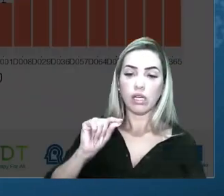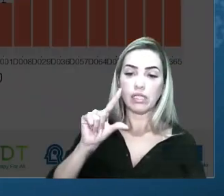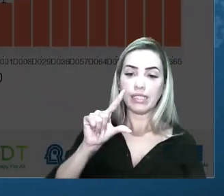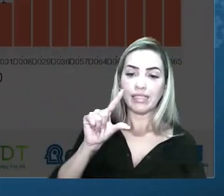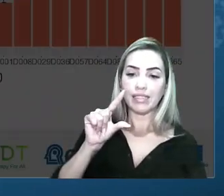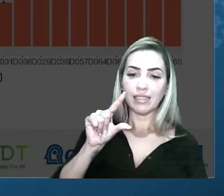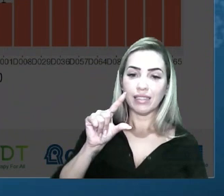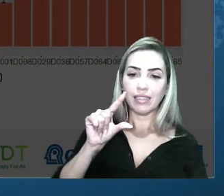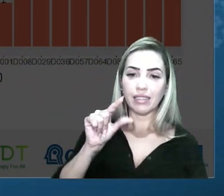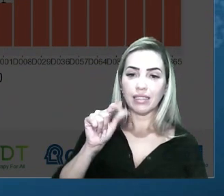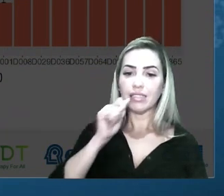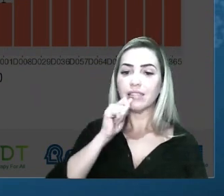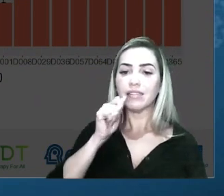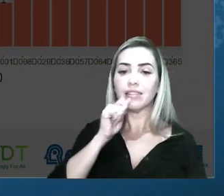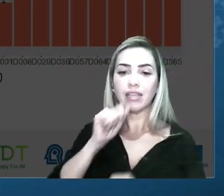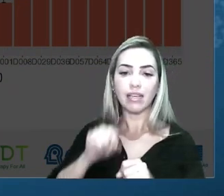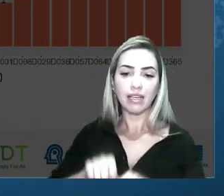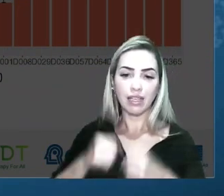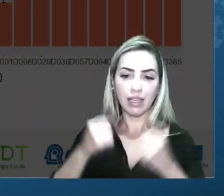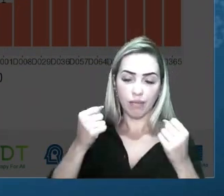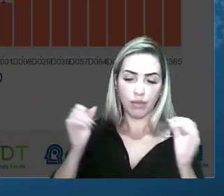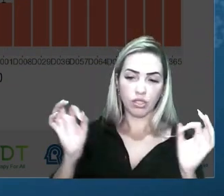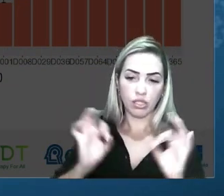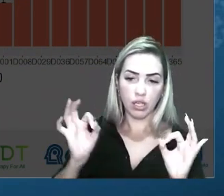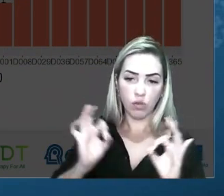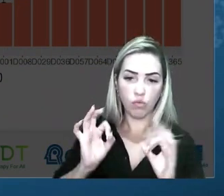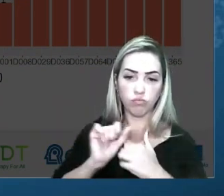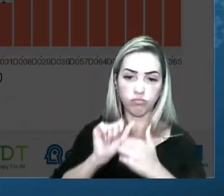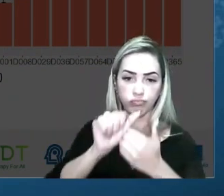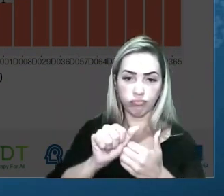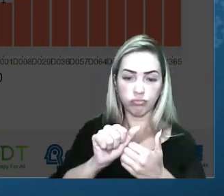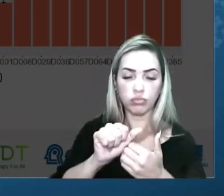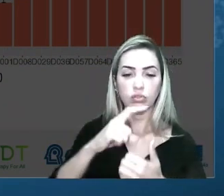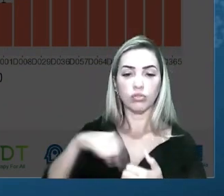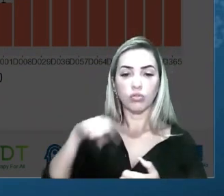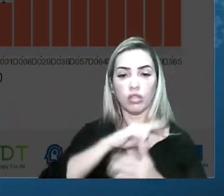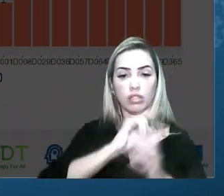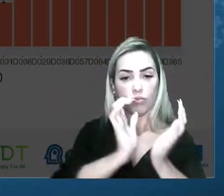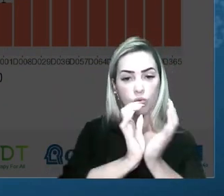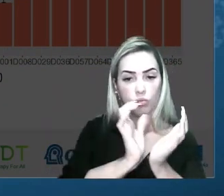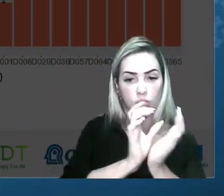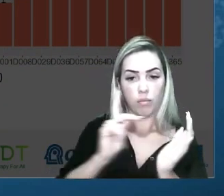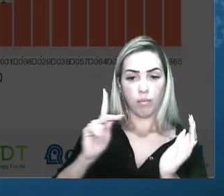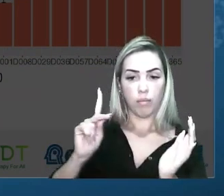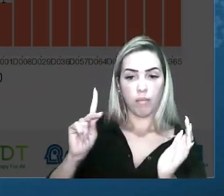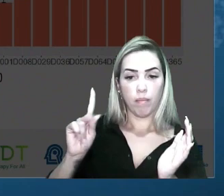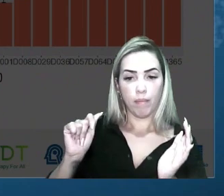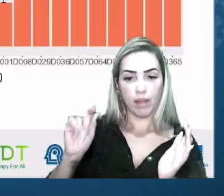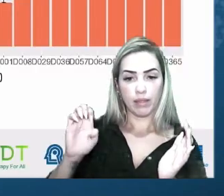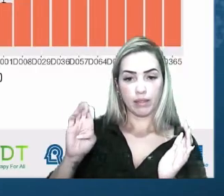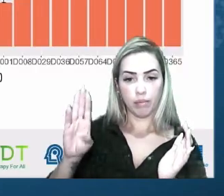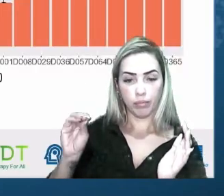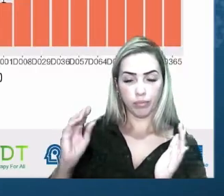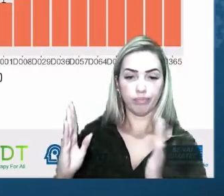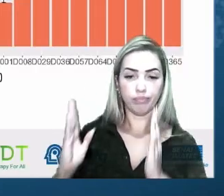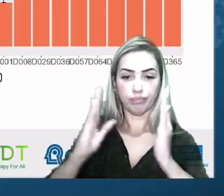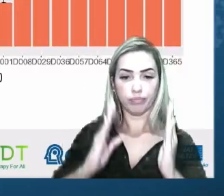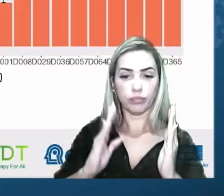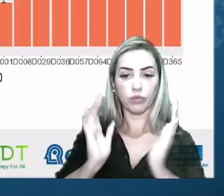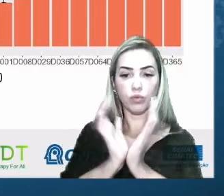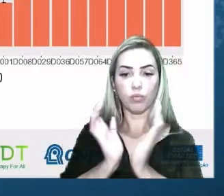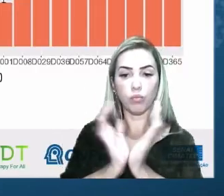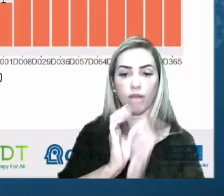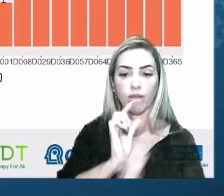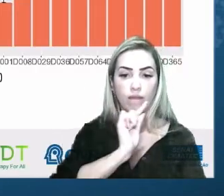sem quebra do cegamento, a gente tem o grupo placebo e o grupo vacinal. E aqui eu tenho que